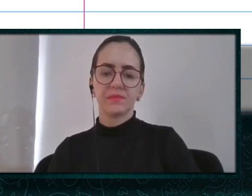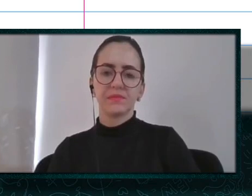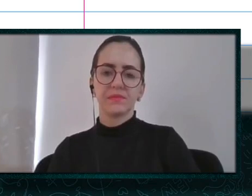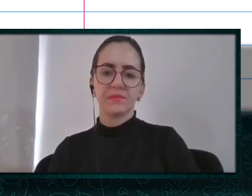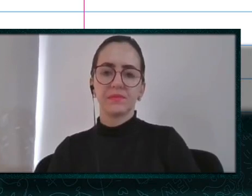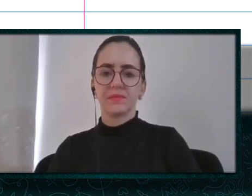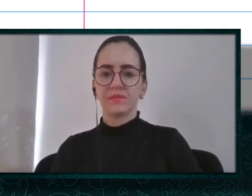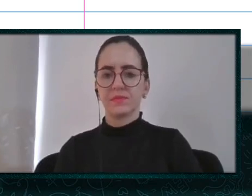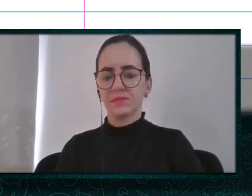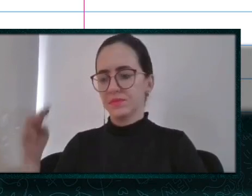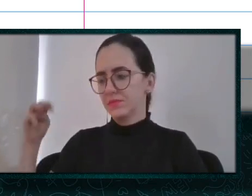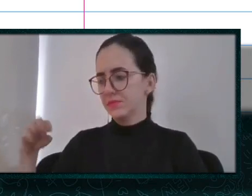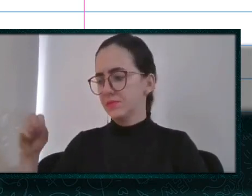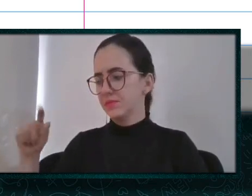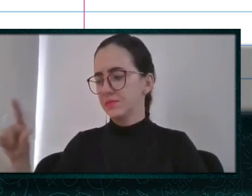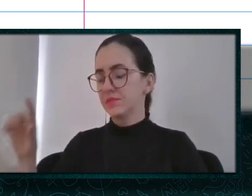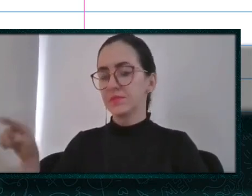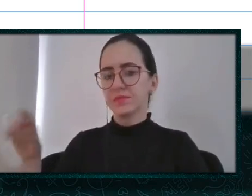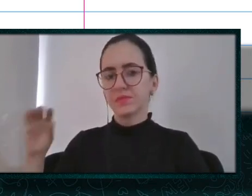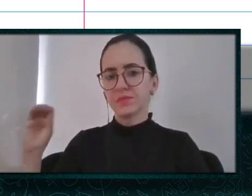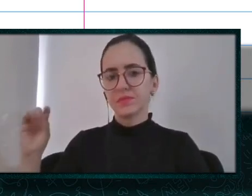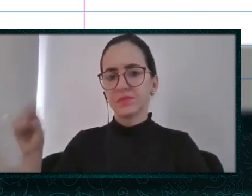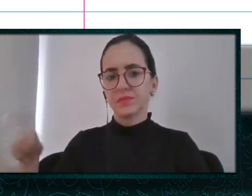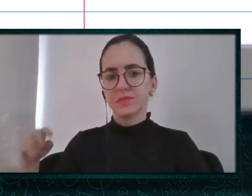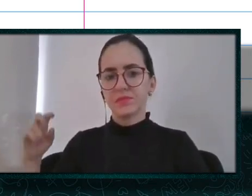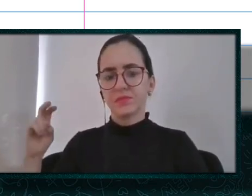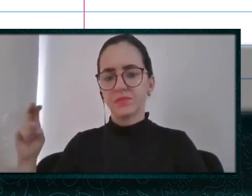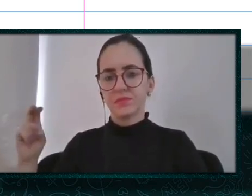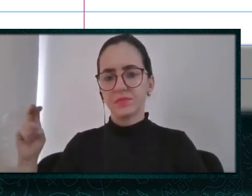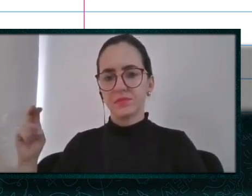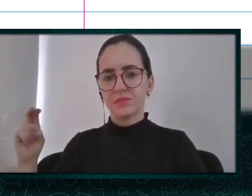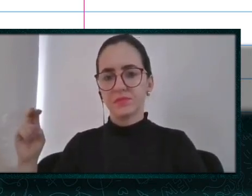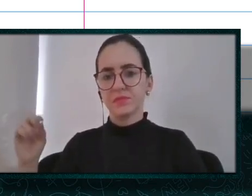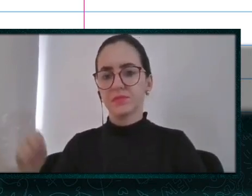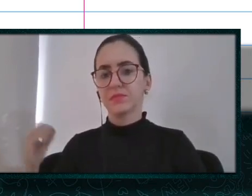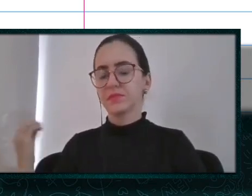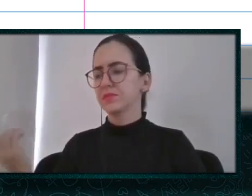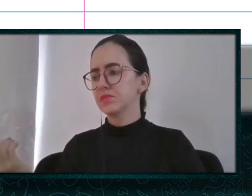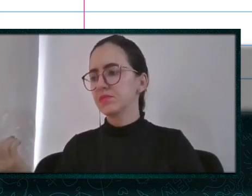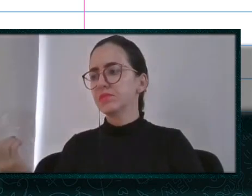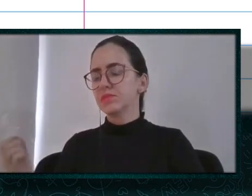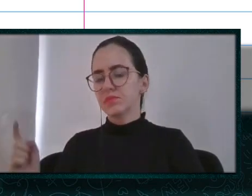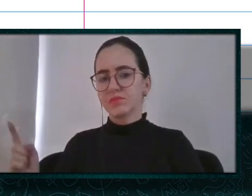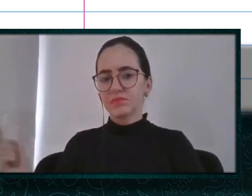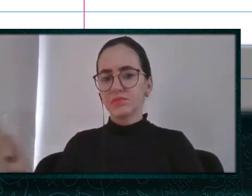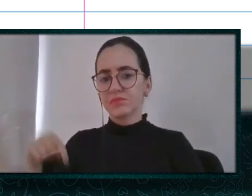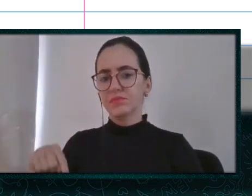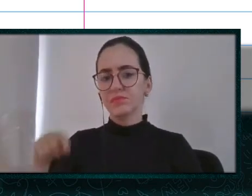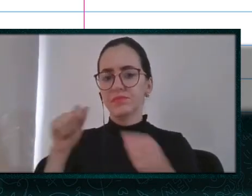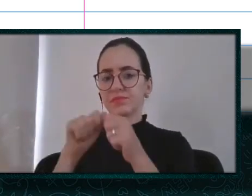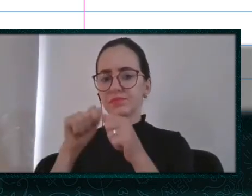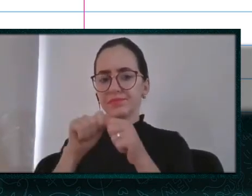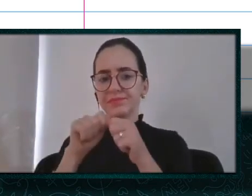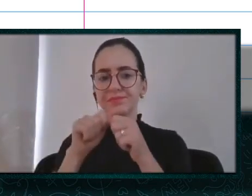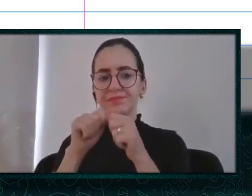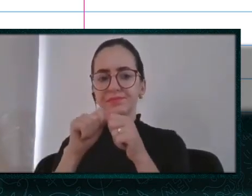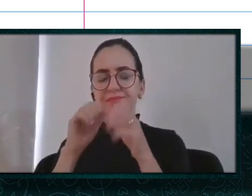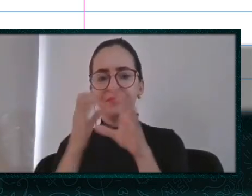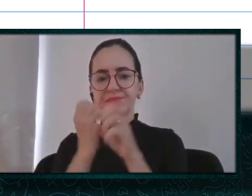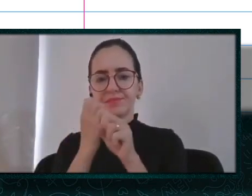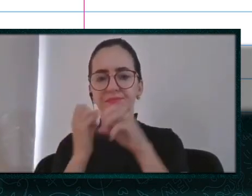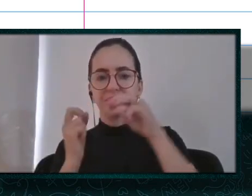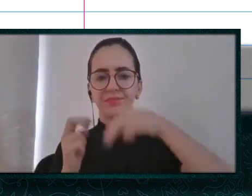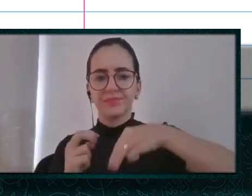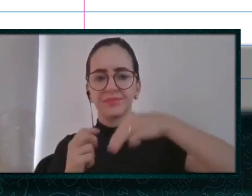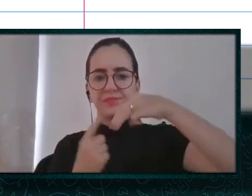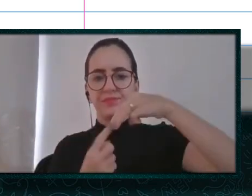mols, a gente já viu a formulazinha, né? N é igual a C vezes V. Tá? Aqui vai dar 0,5